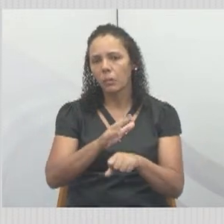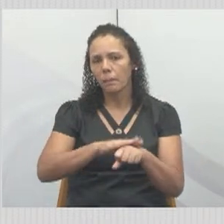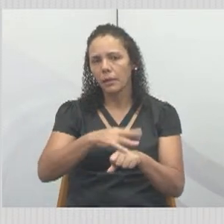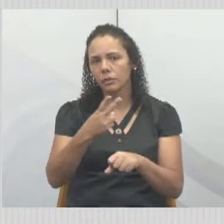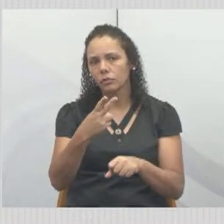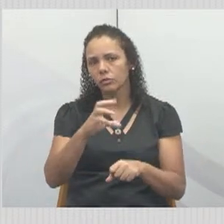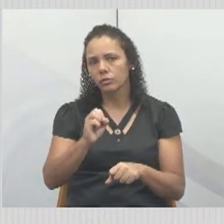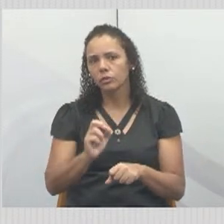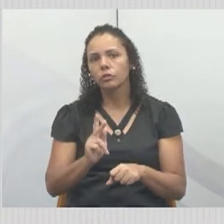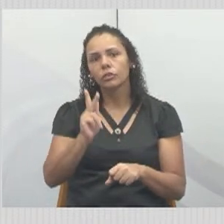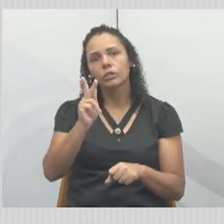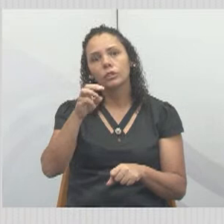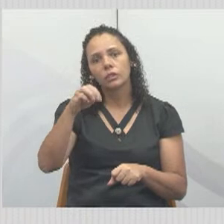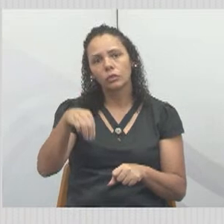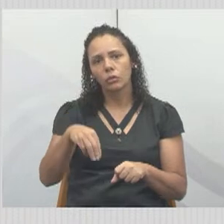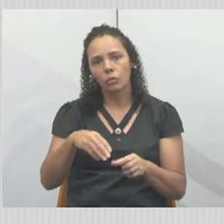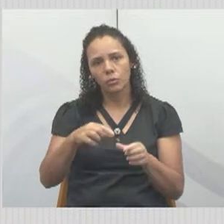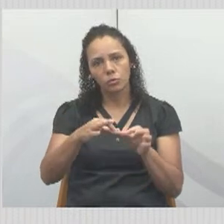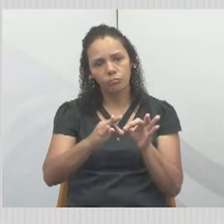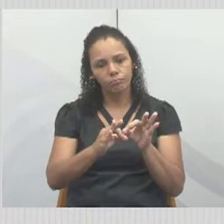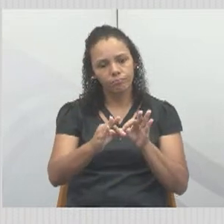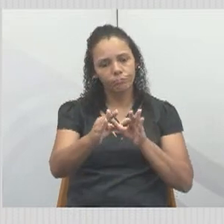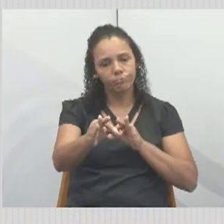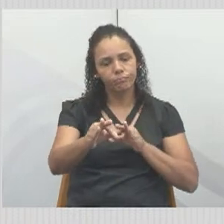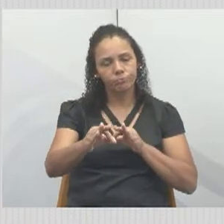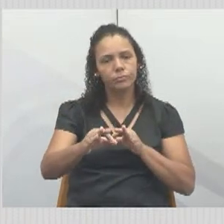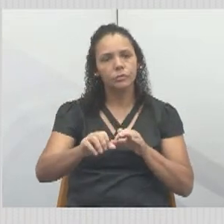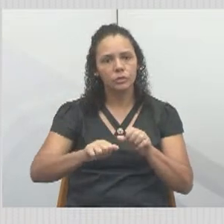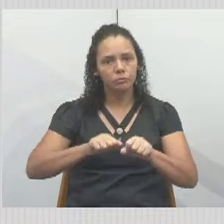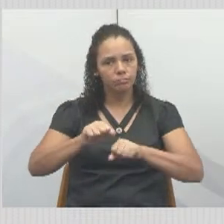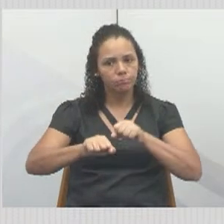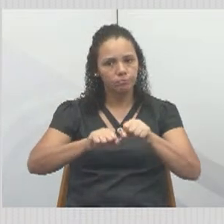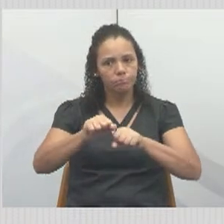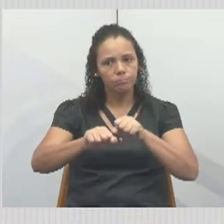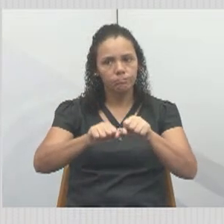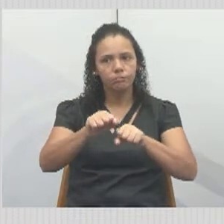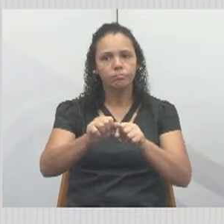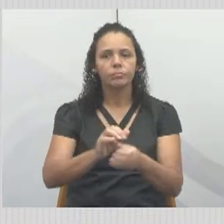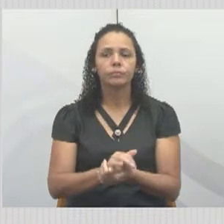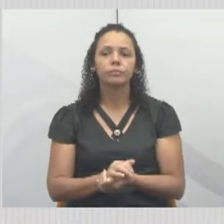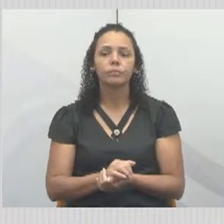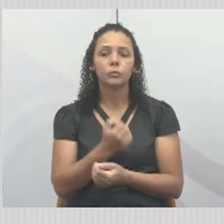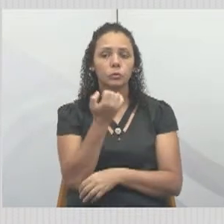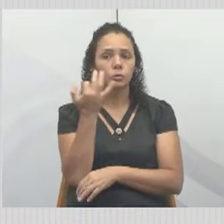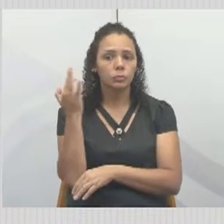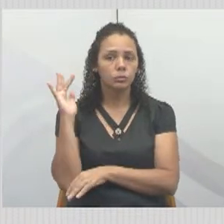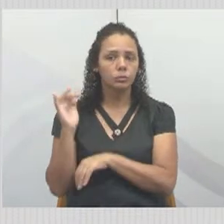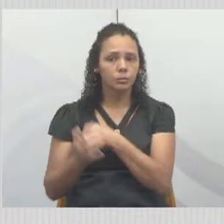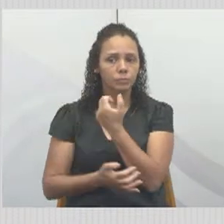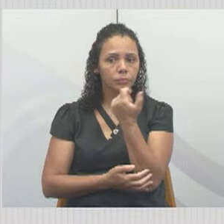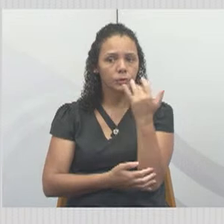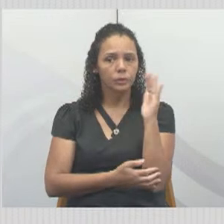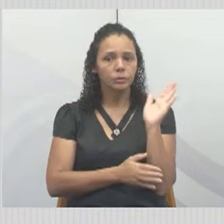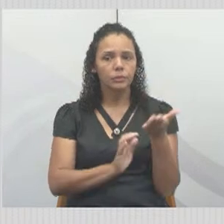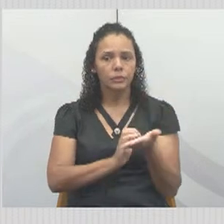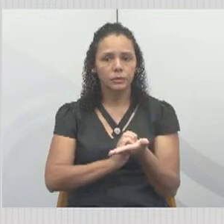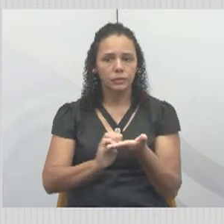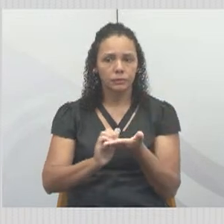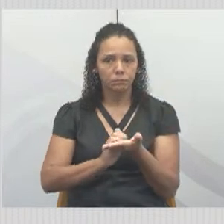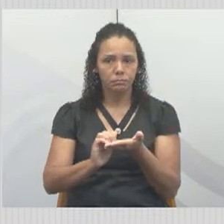quilômetros de ciclovias a mais no nosso município. Meio ambiente, saímos